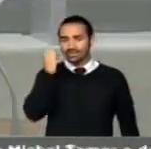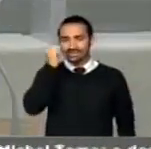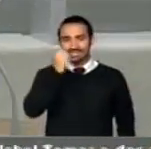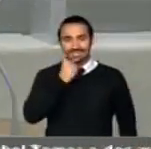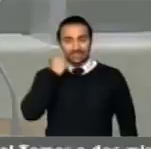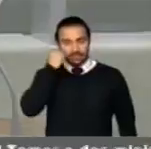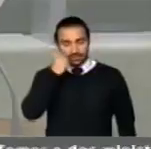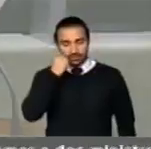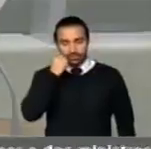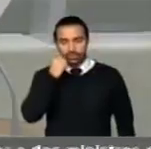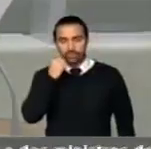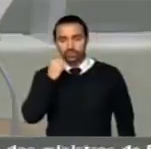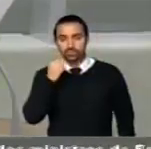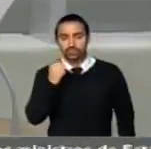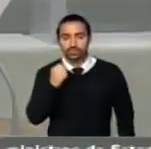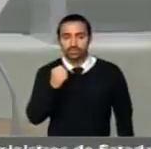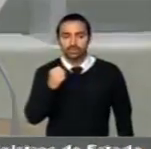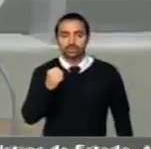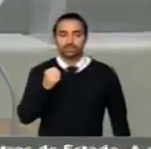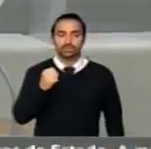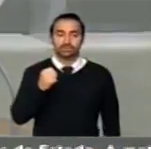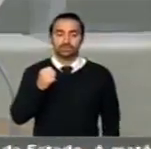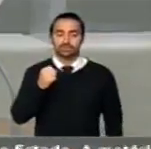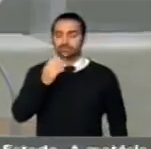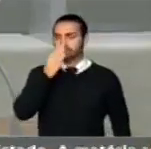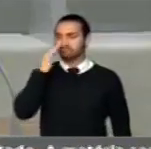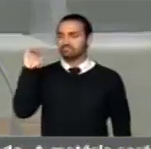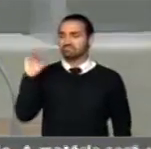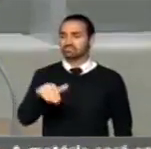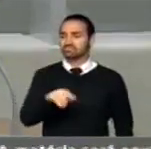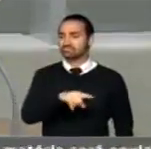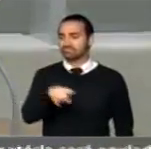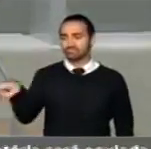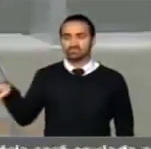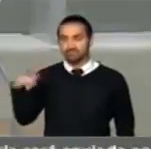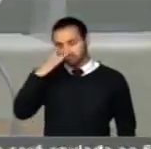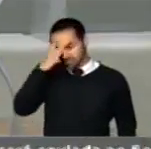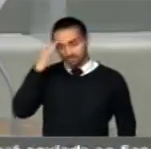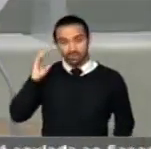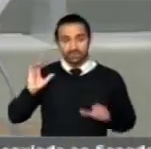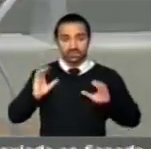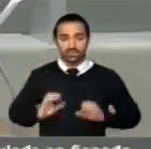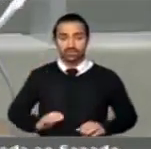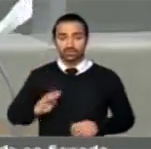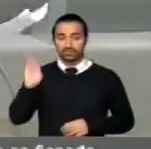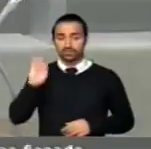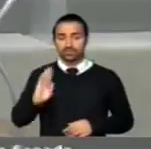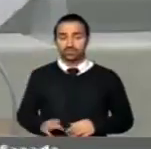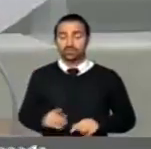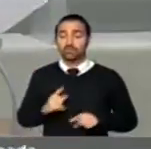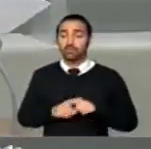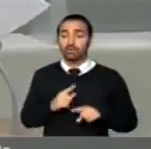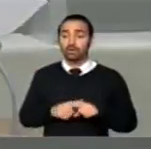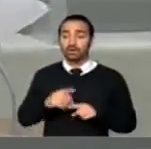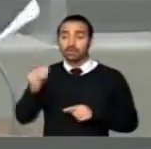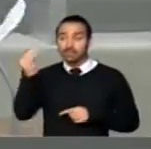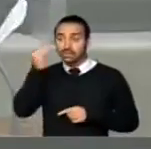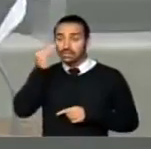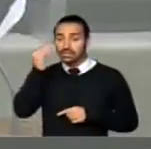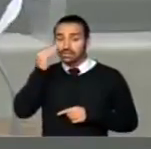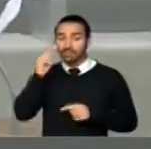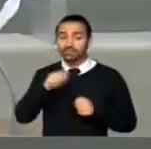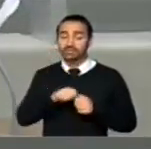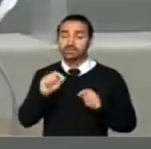senadores aviltam os cidadãos brasileiros com esta tentativa de entregar